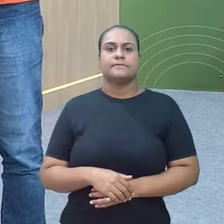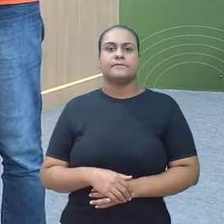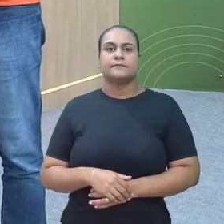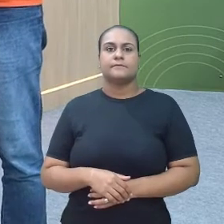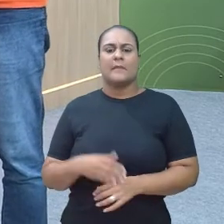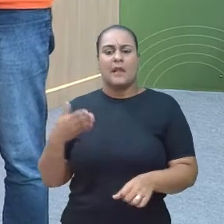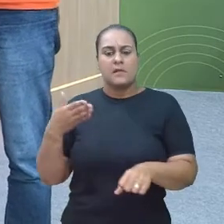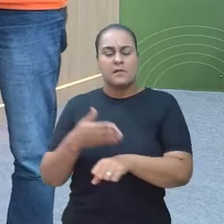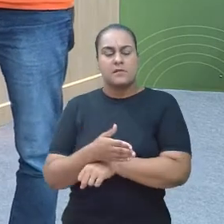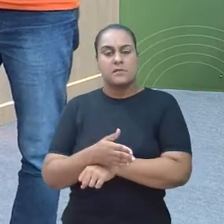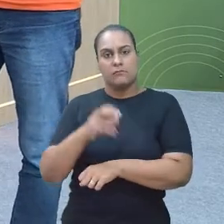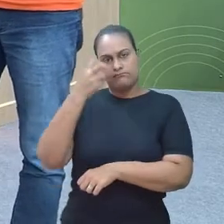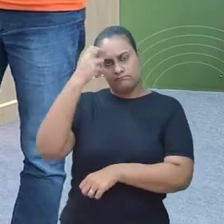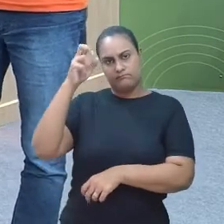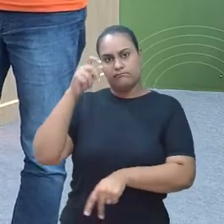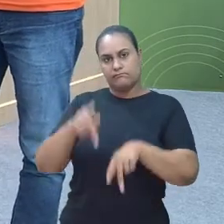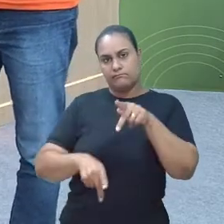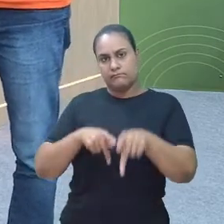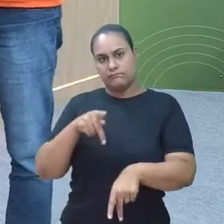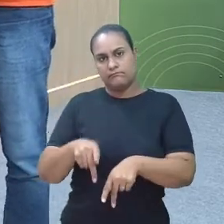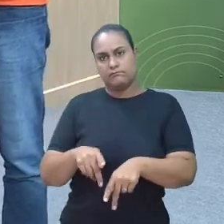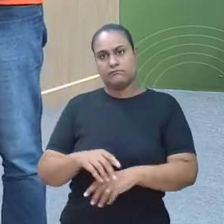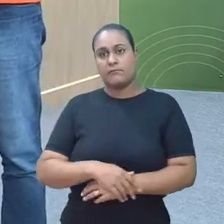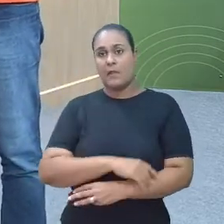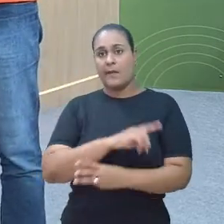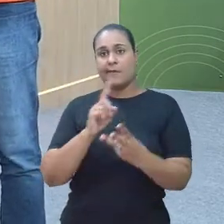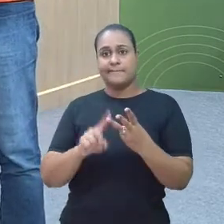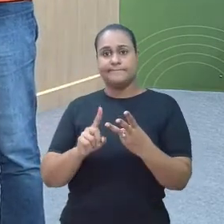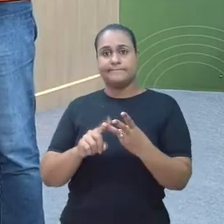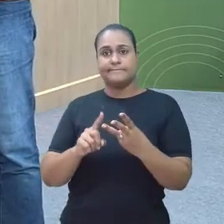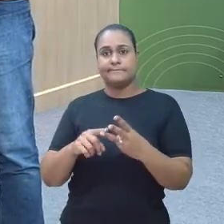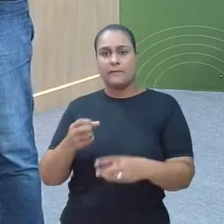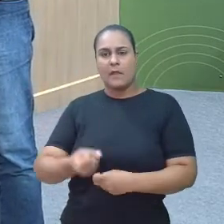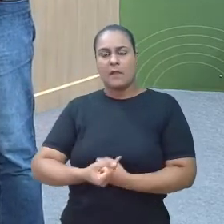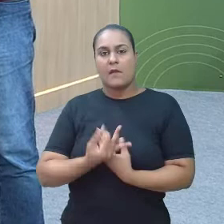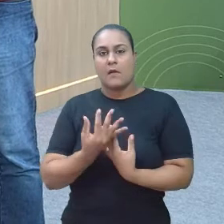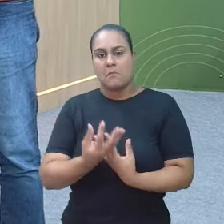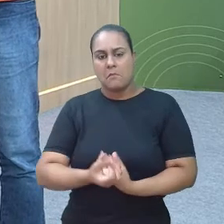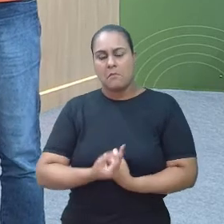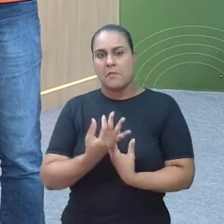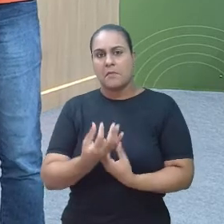popular. O outro ponto aqui, que são expressões